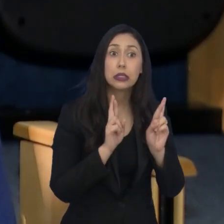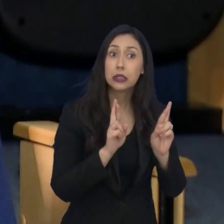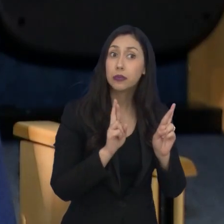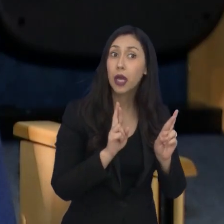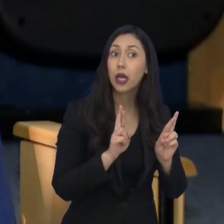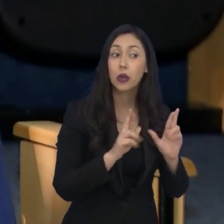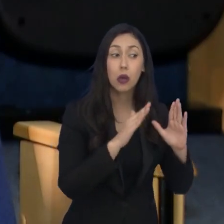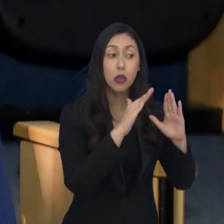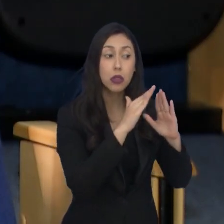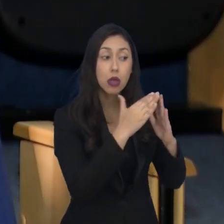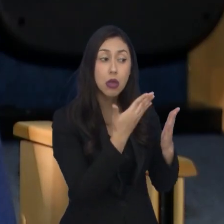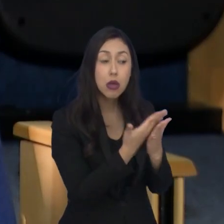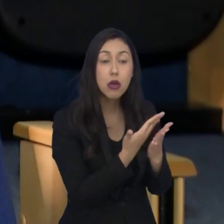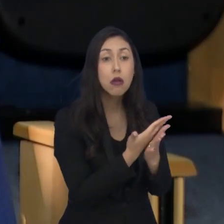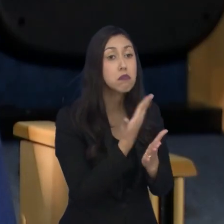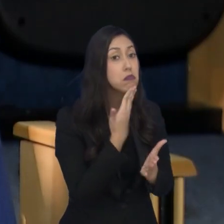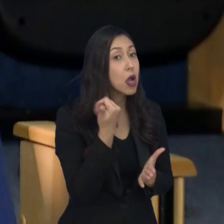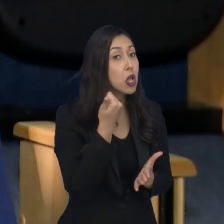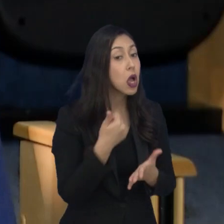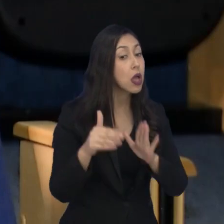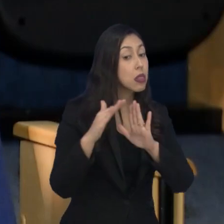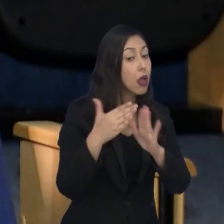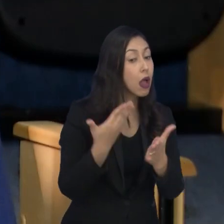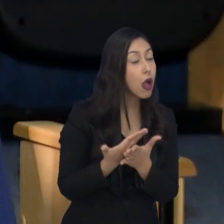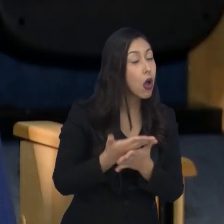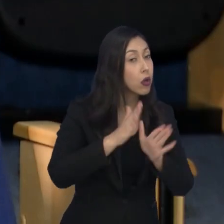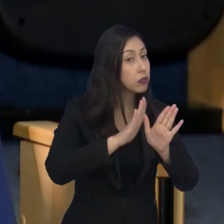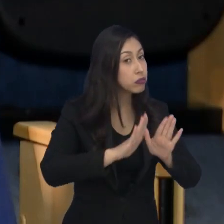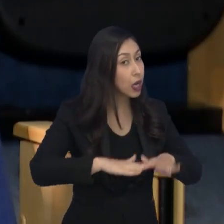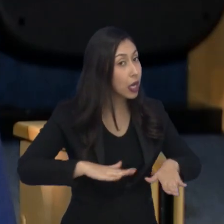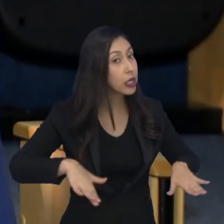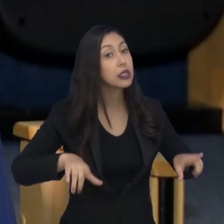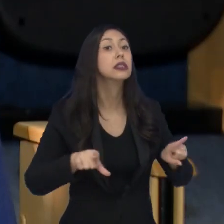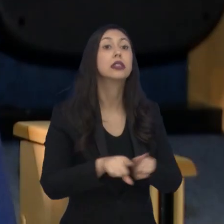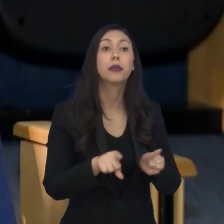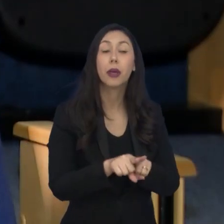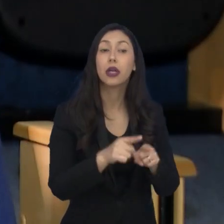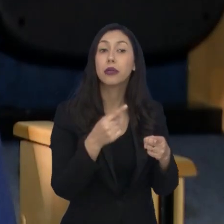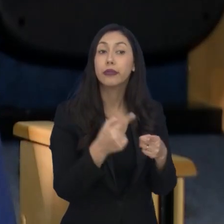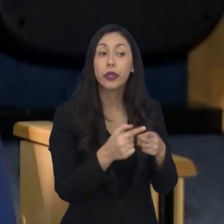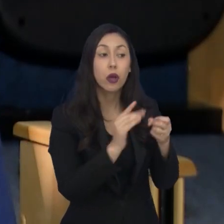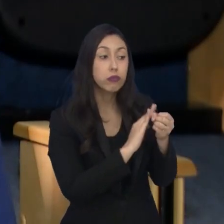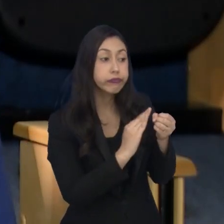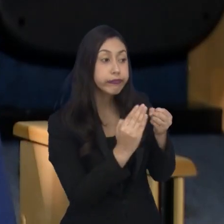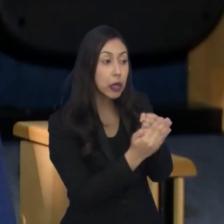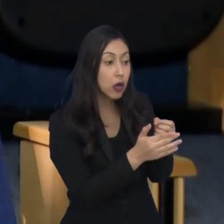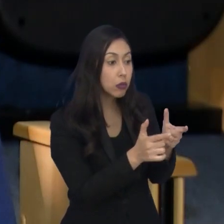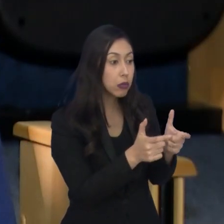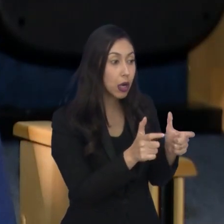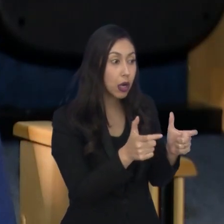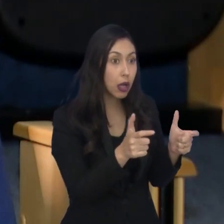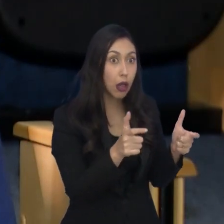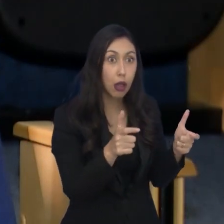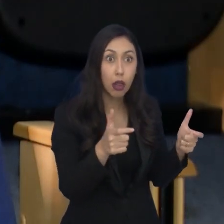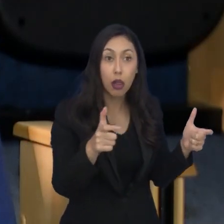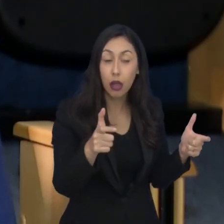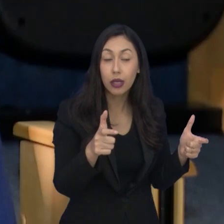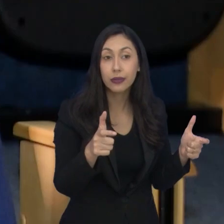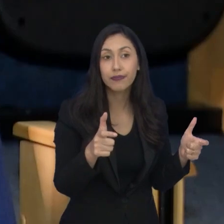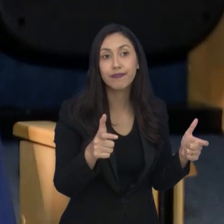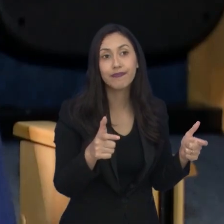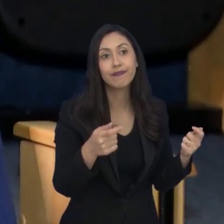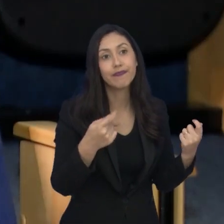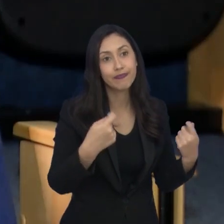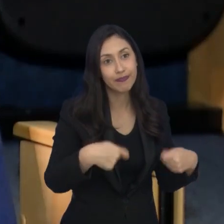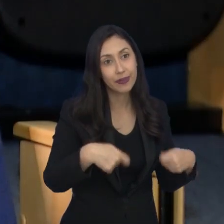de escola, creche para as nossas crianças, porque os bairros estão crescendo e a gente tem essa